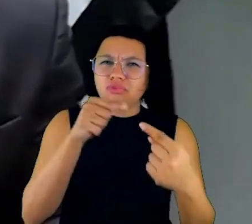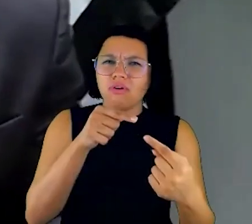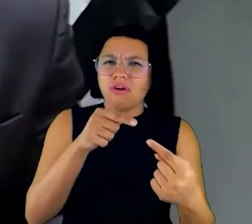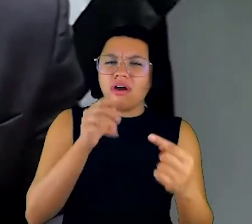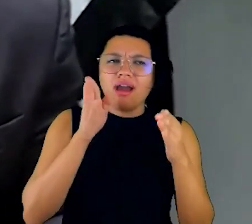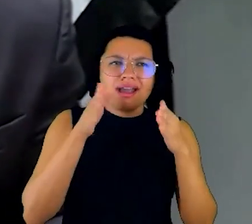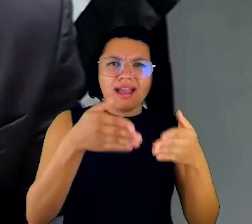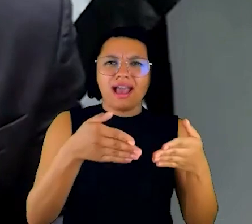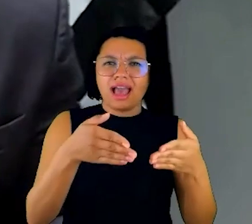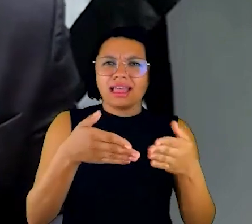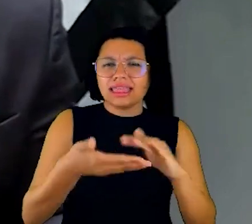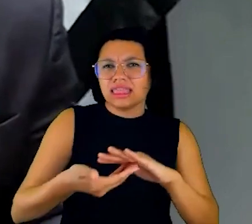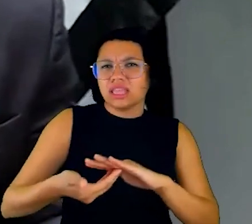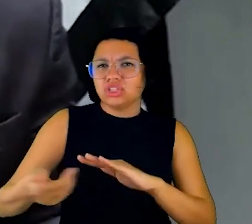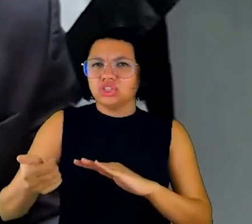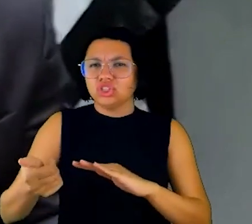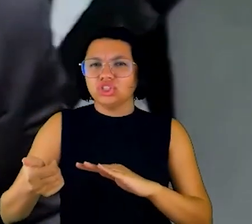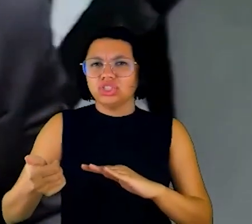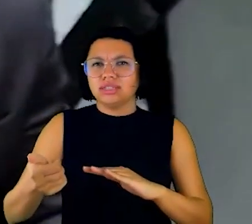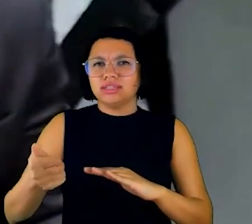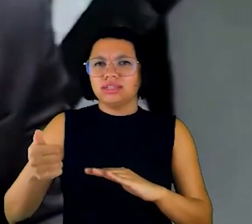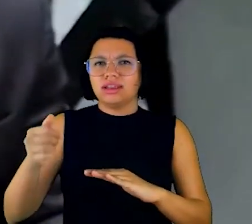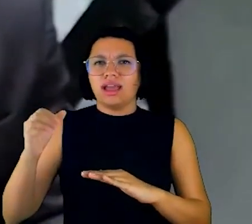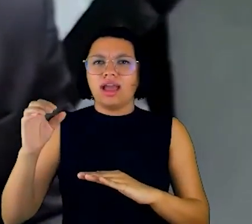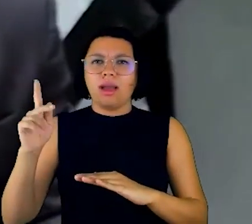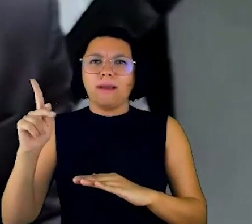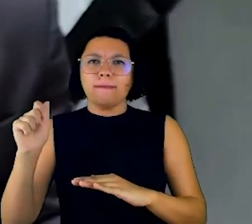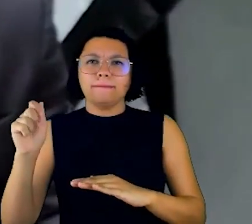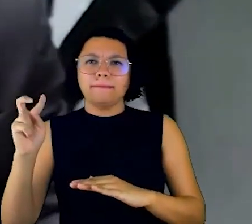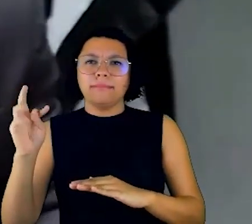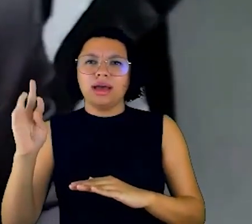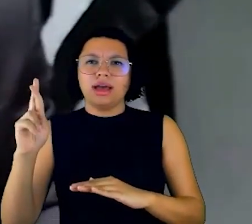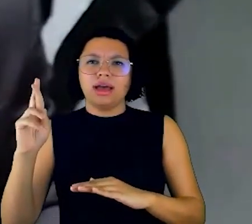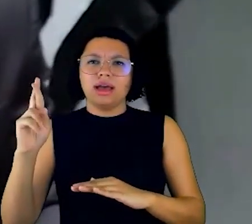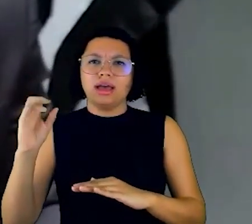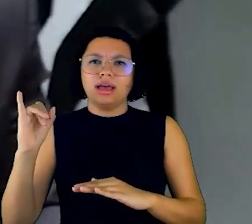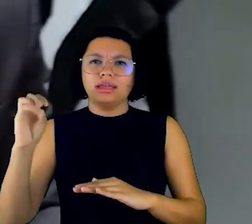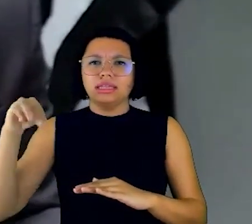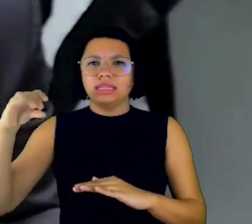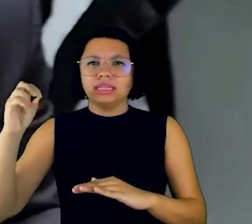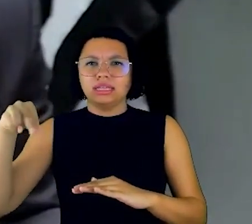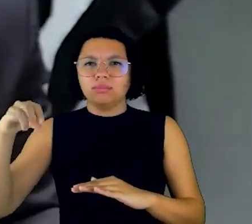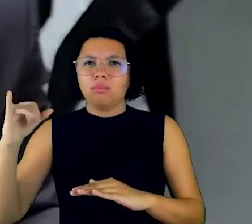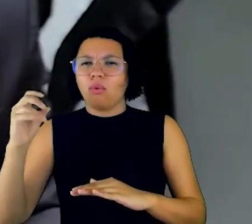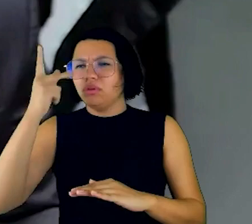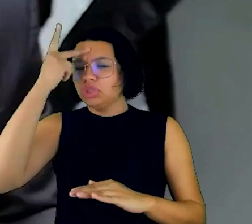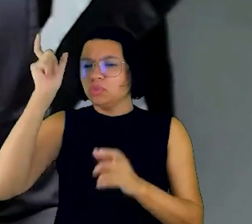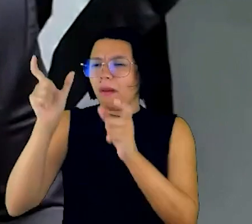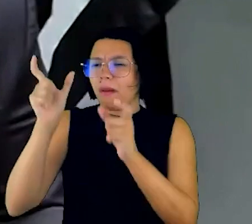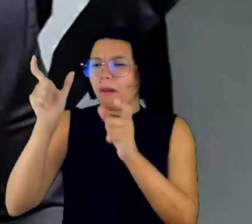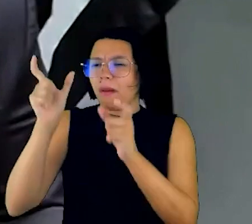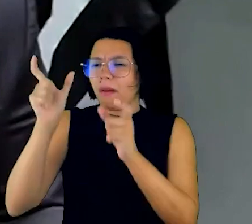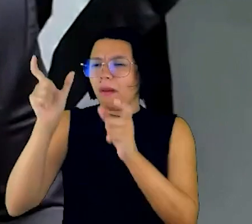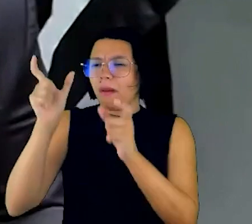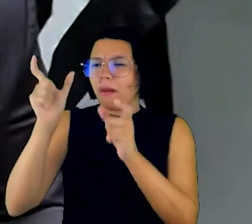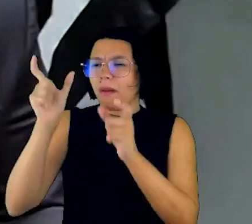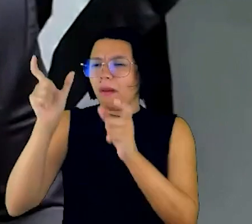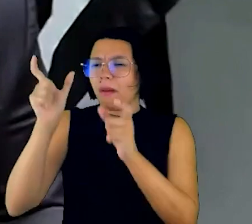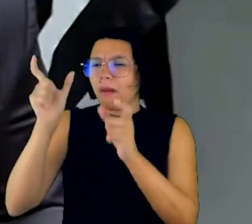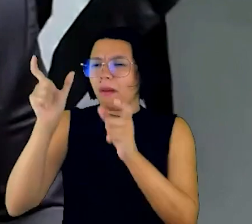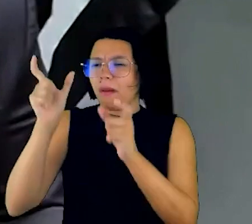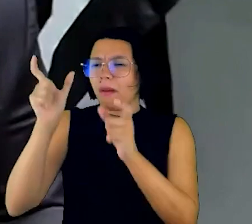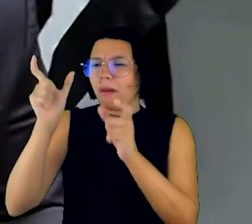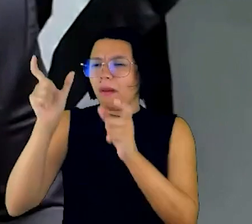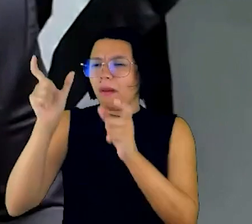a expropriar patrimônio de alguém se eu não sei onde esse alguém está? O juiz Paulo